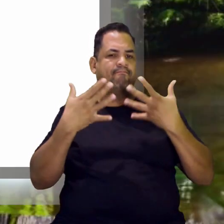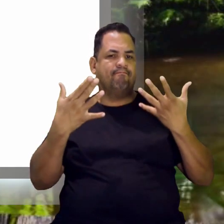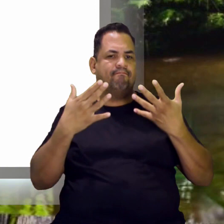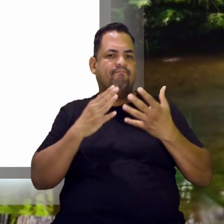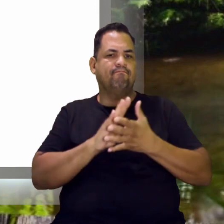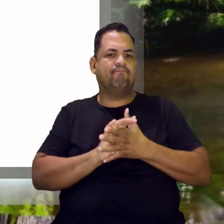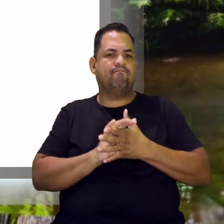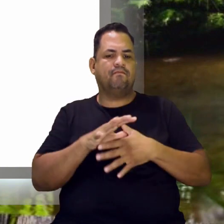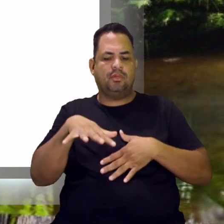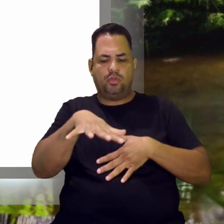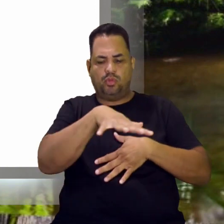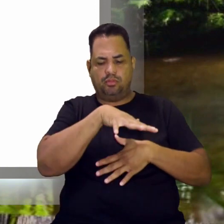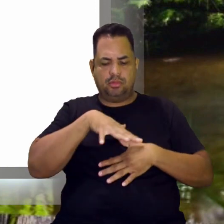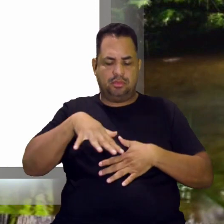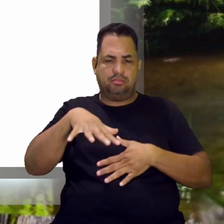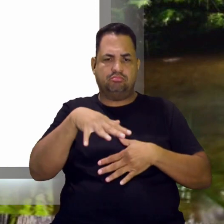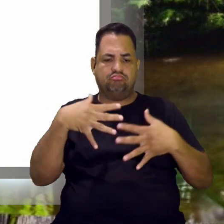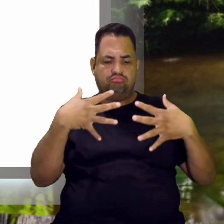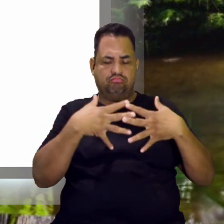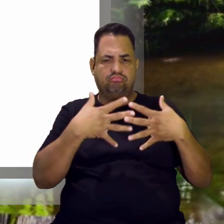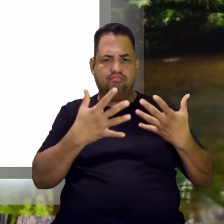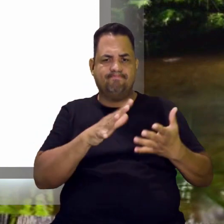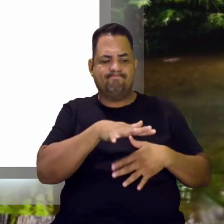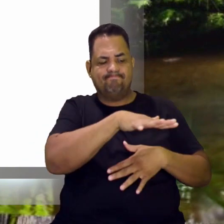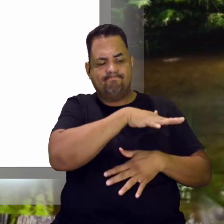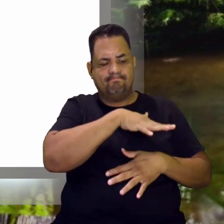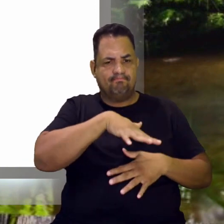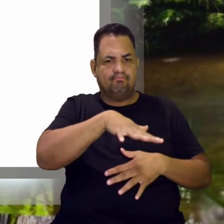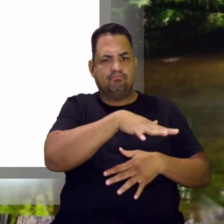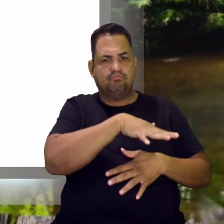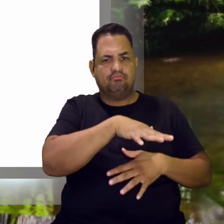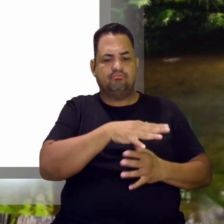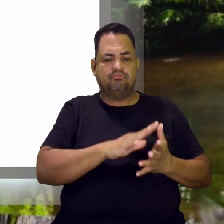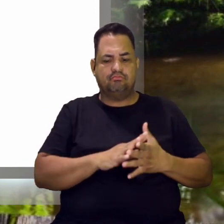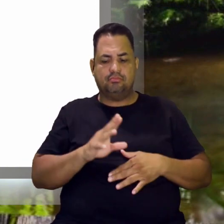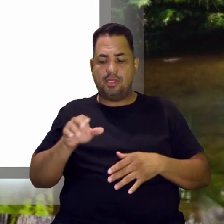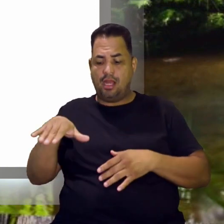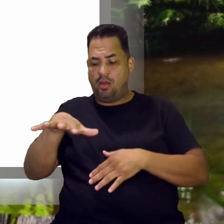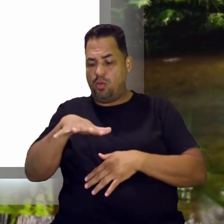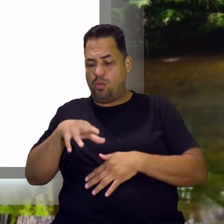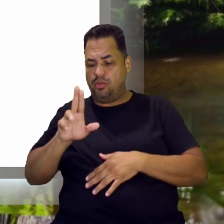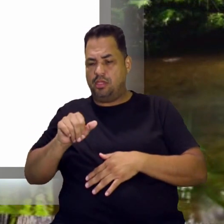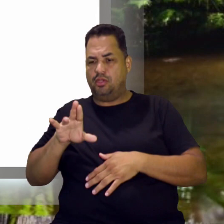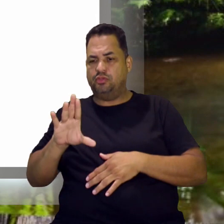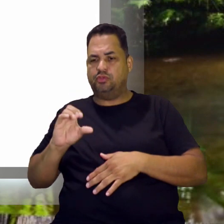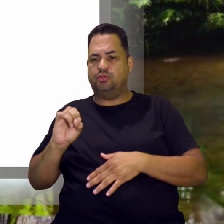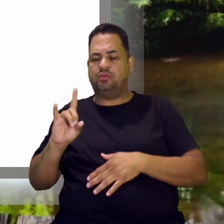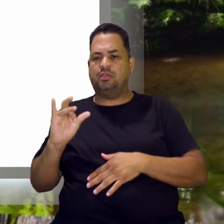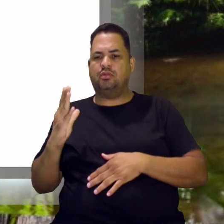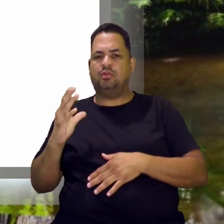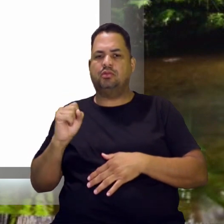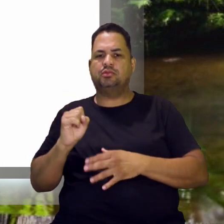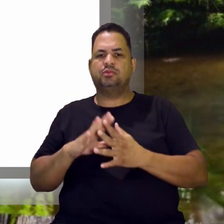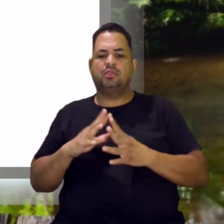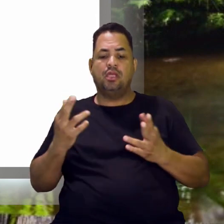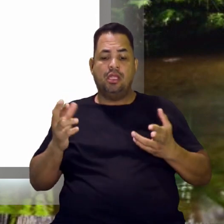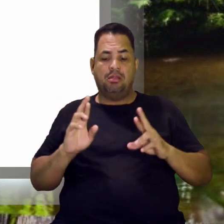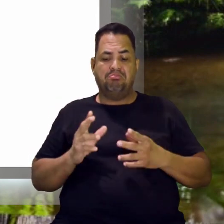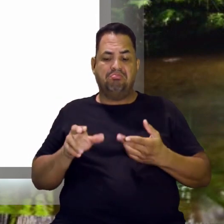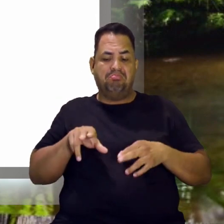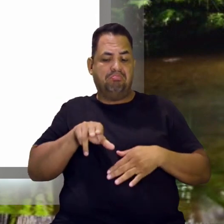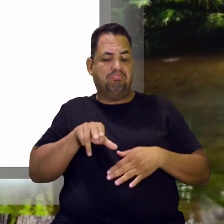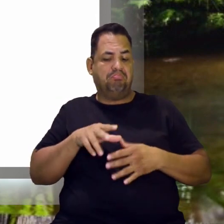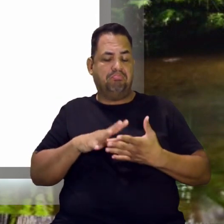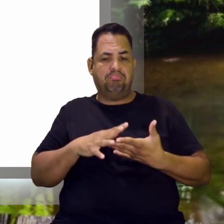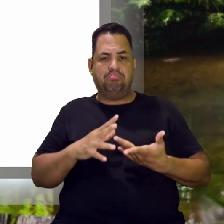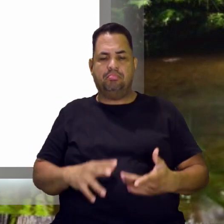com o habitat, tá? Tem gente que pensa que é a mesma coisa, né? Tem gente até que se refere com relação a